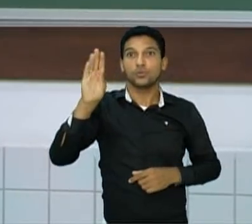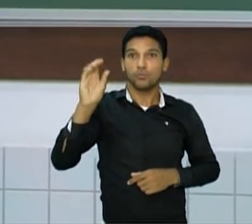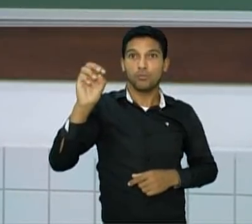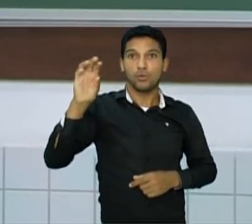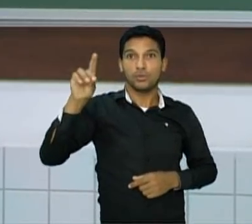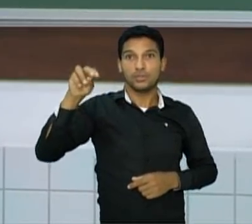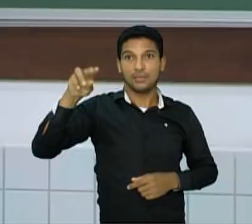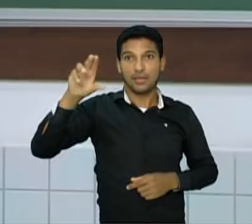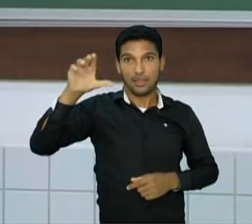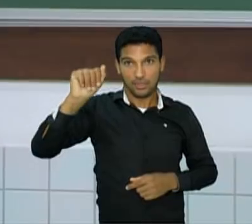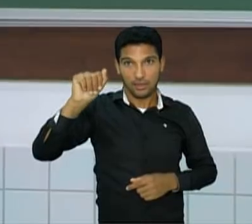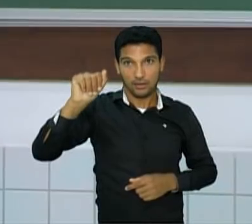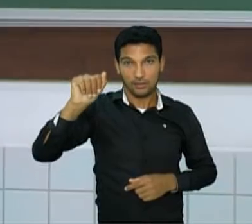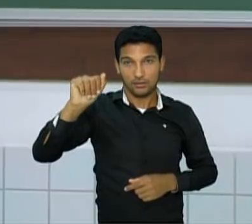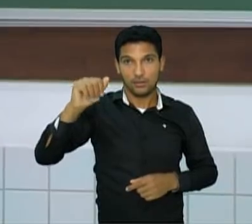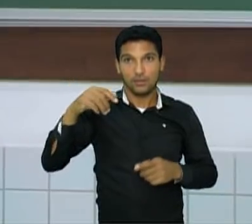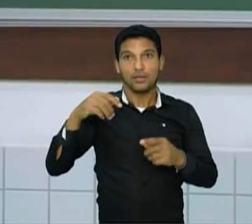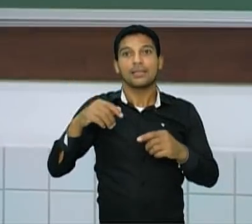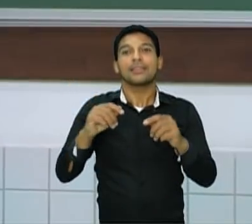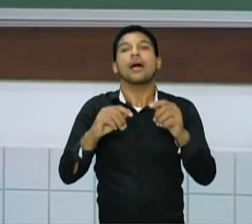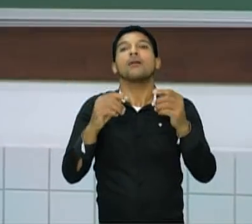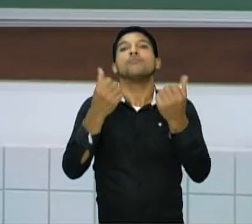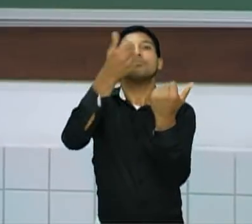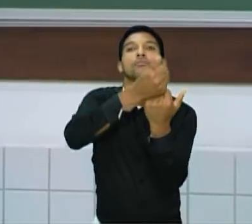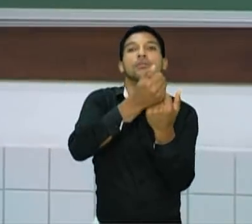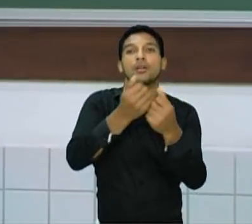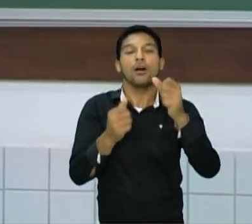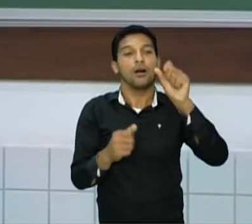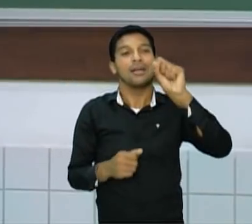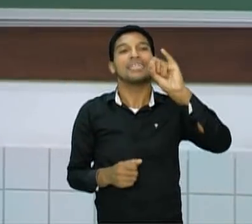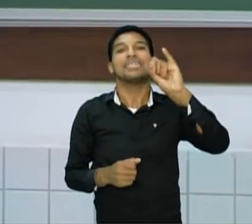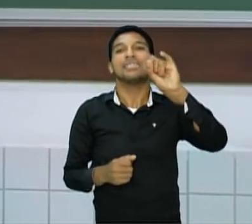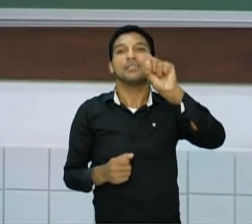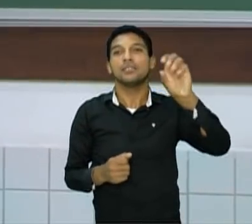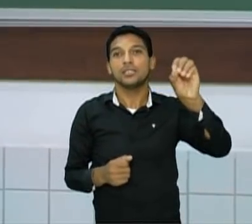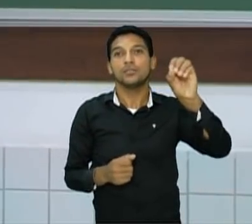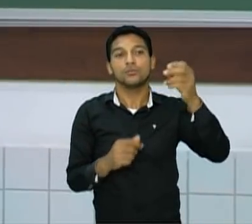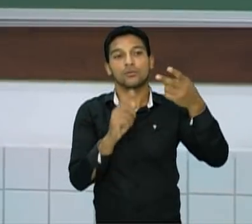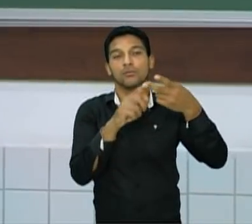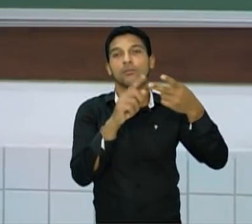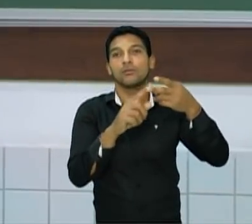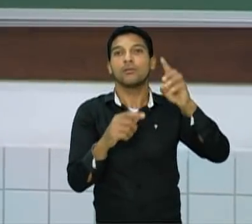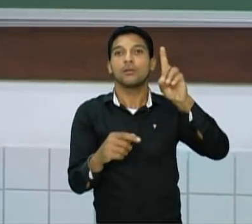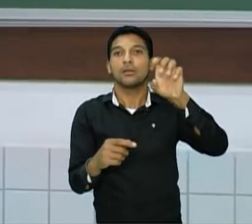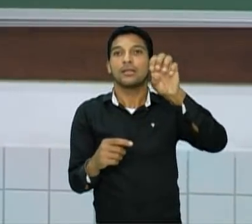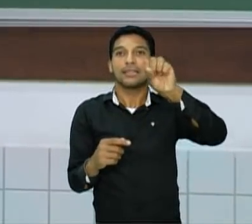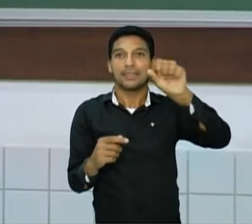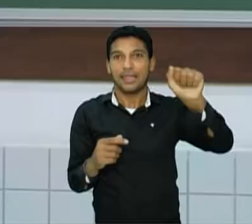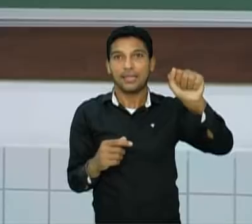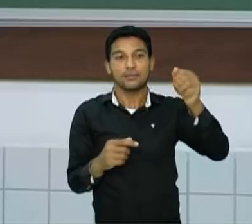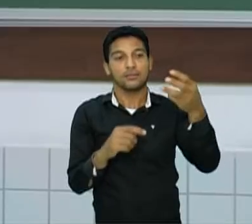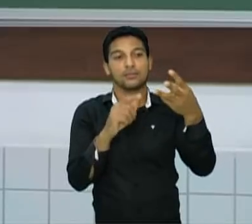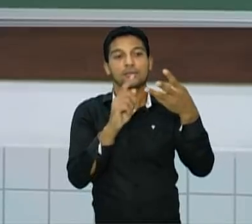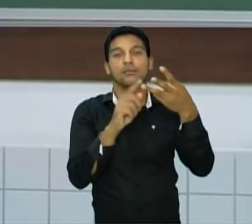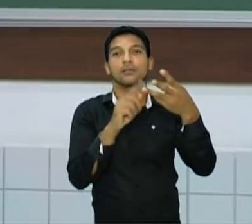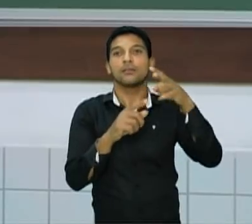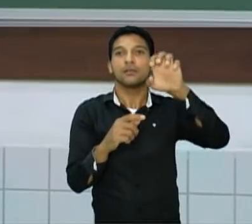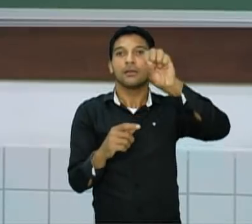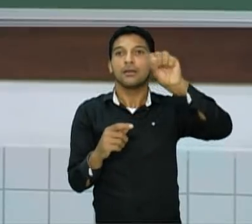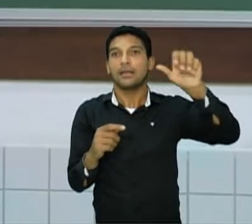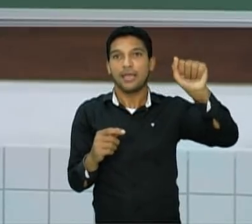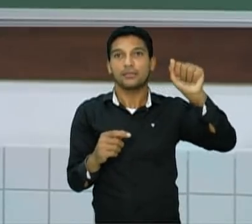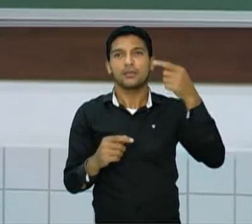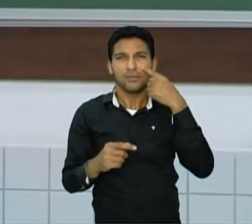isso, disso, essa, dessa, eu vou ter uma oração subordinada substantiva. Será que aqui deu para